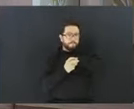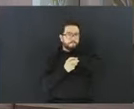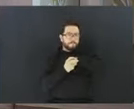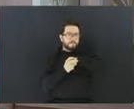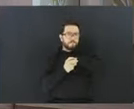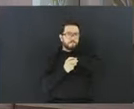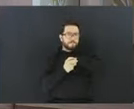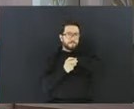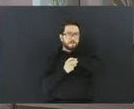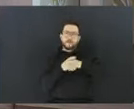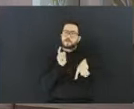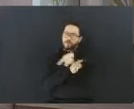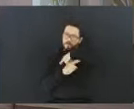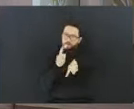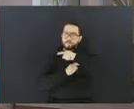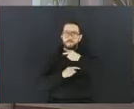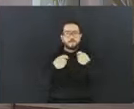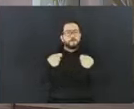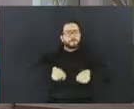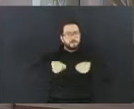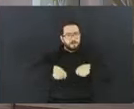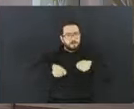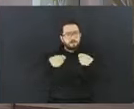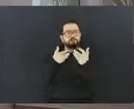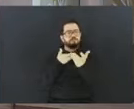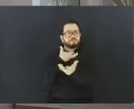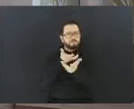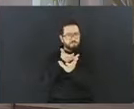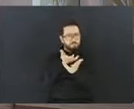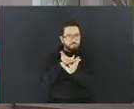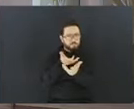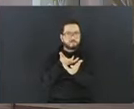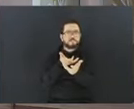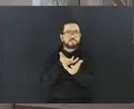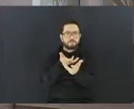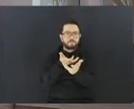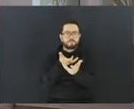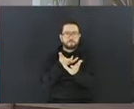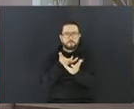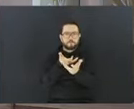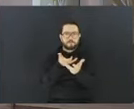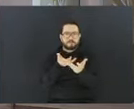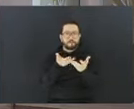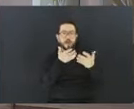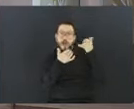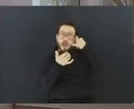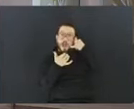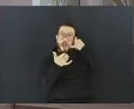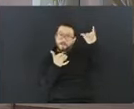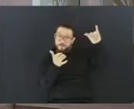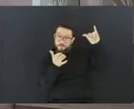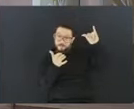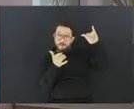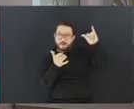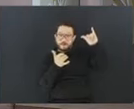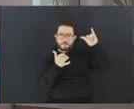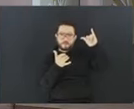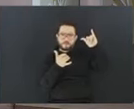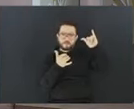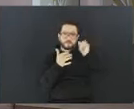nós temos um mecanismo para melhorar e não estar incomodando os nossos vizinhos, né, que chegaram